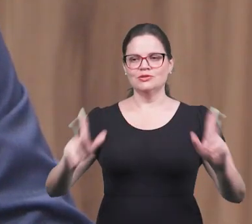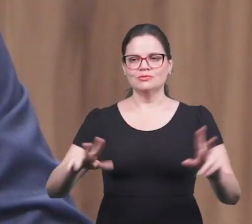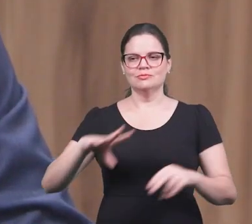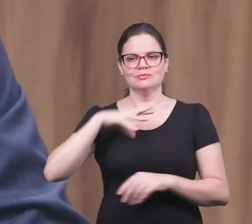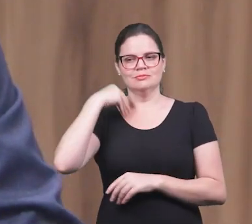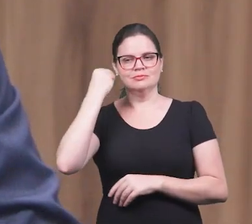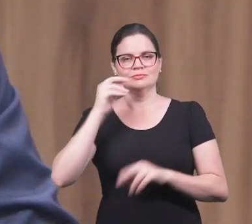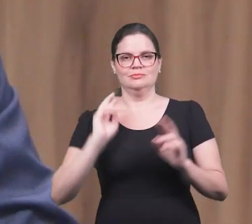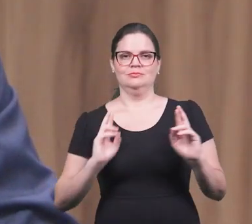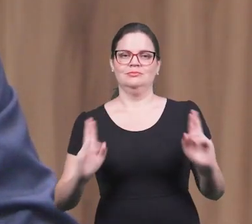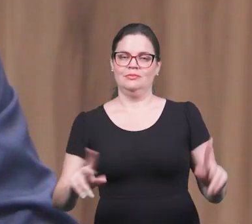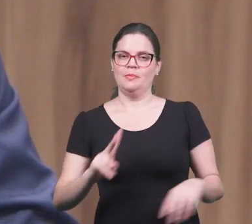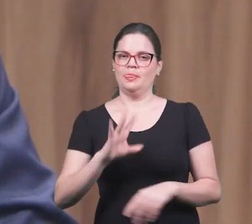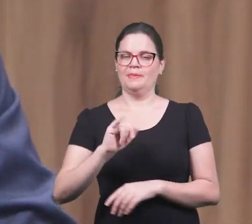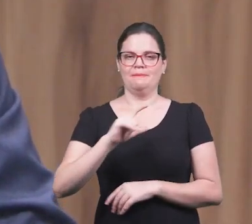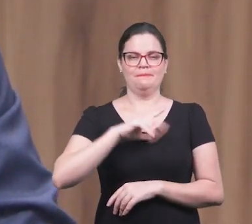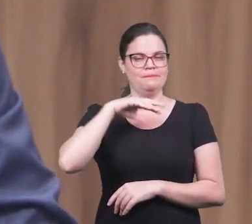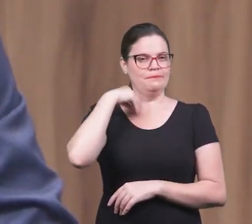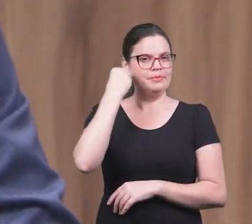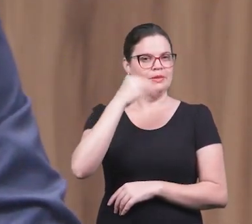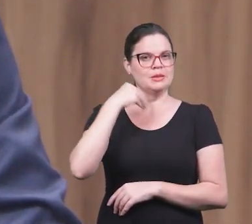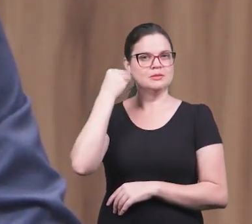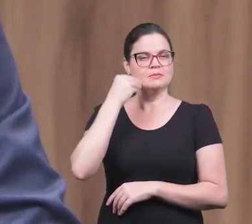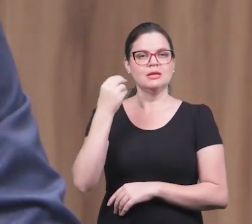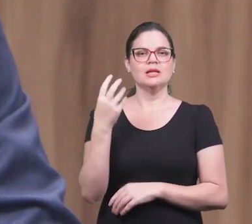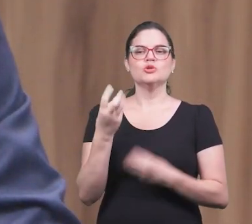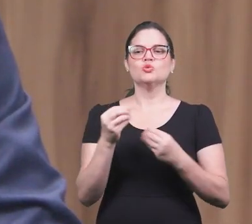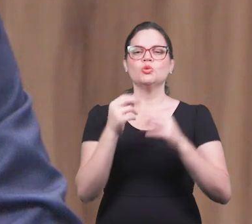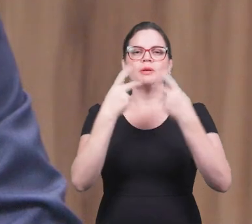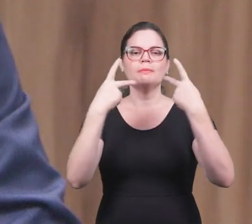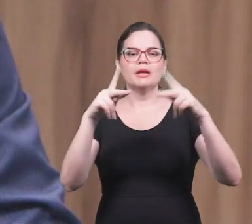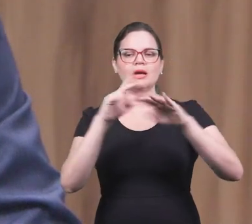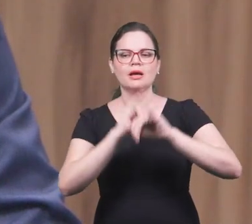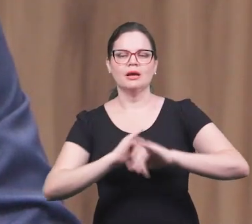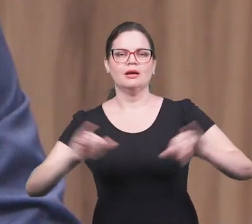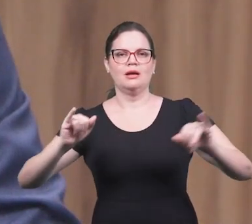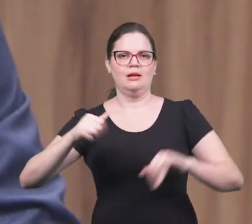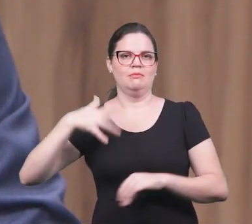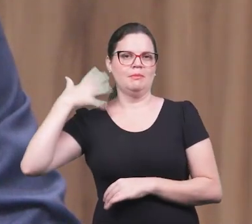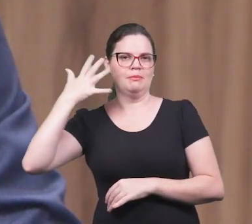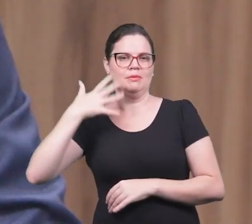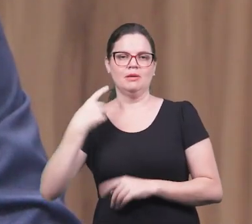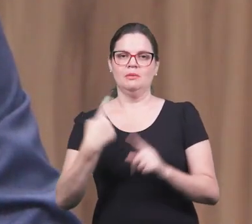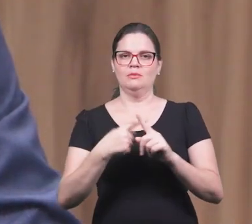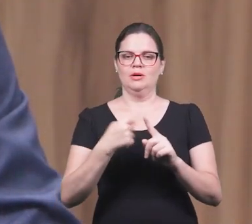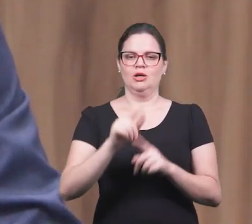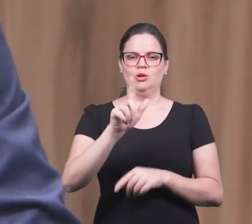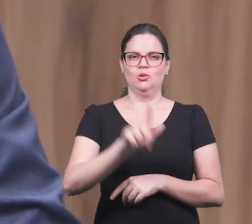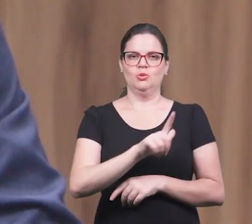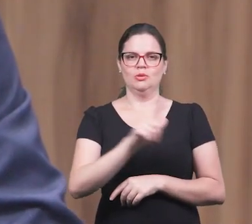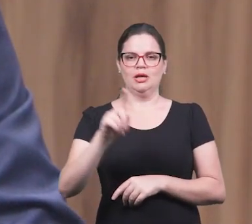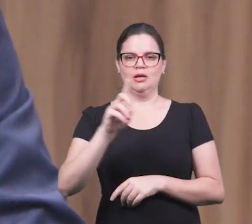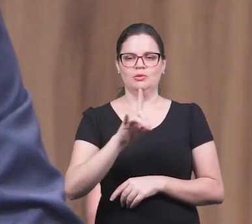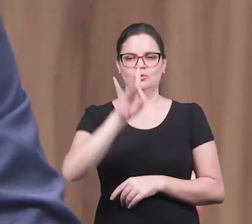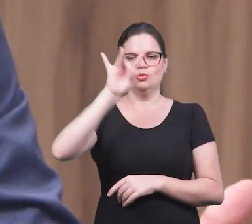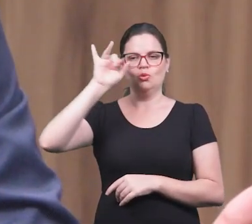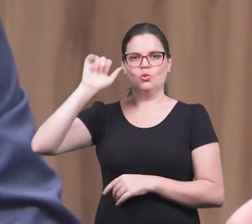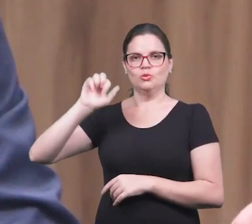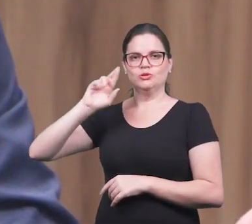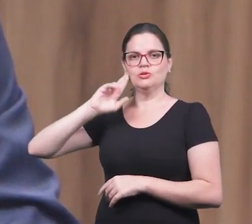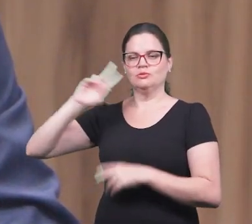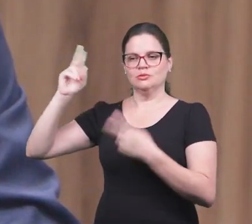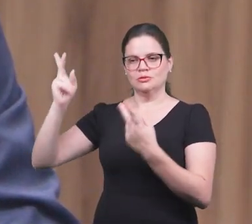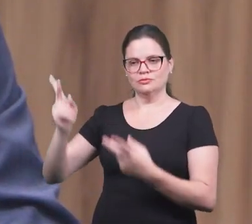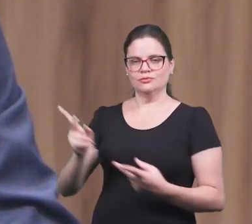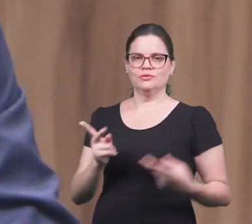Ela teria a experiência de uma mensagem. Lutero, um determinado dia, foi visitado, talvez sem até